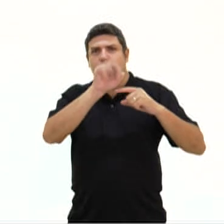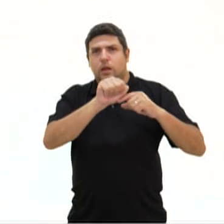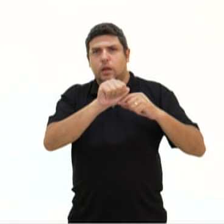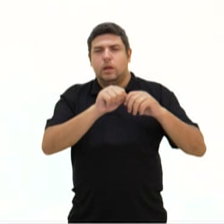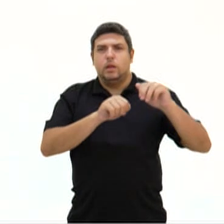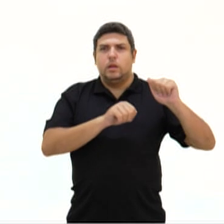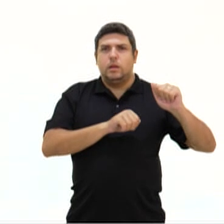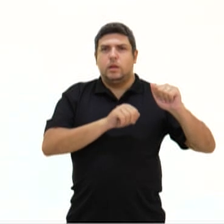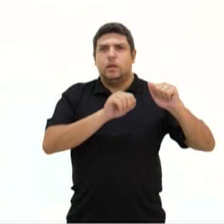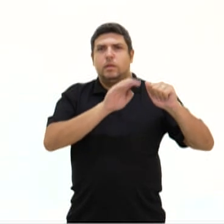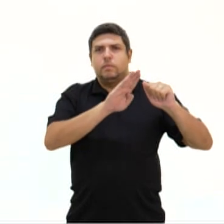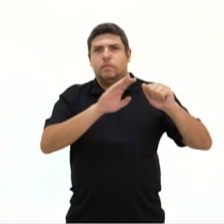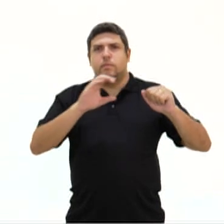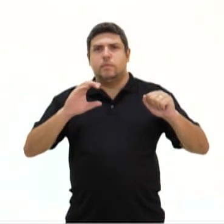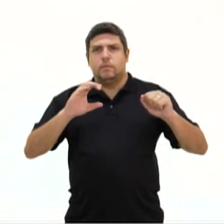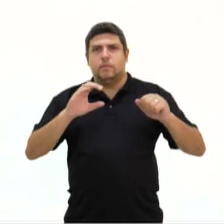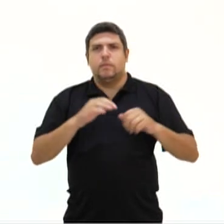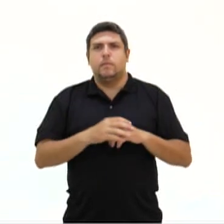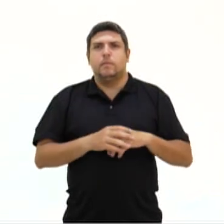ABC.